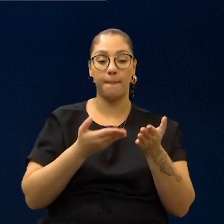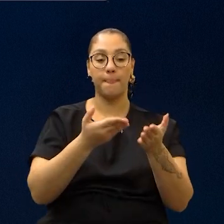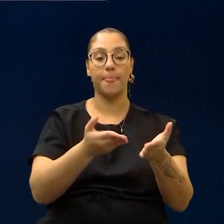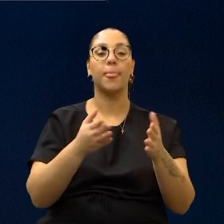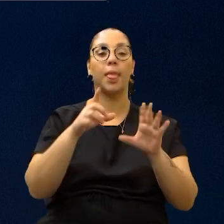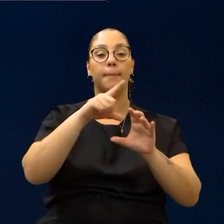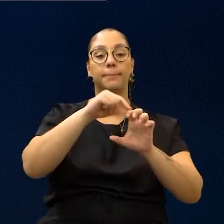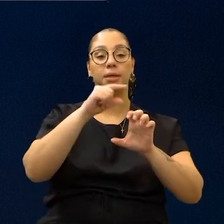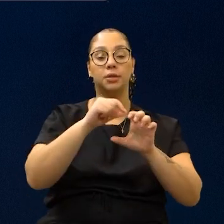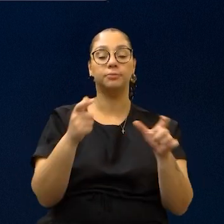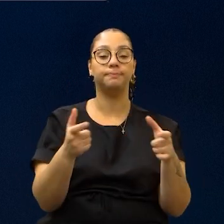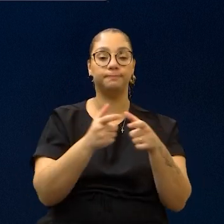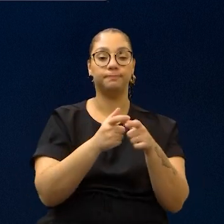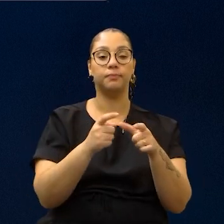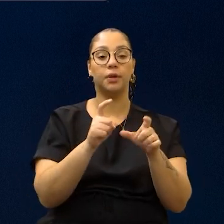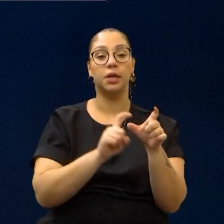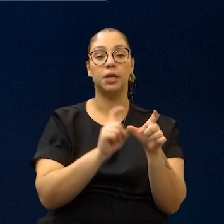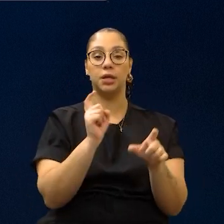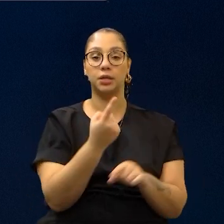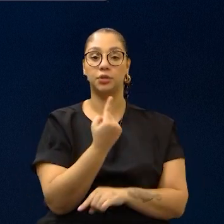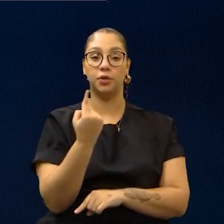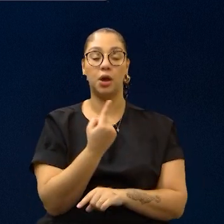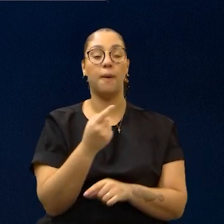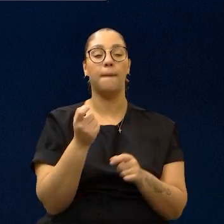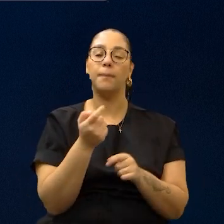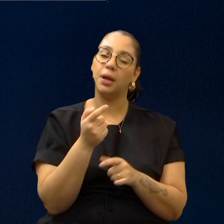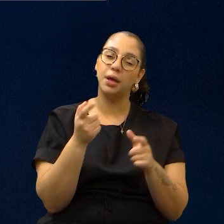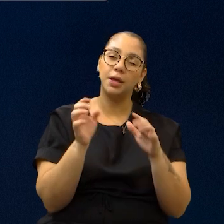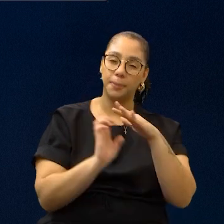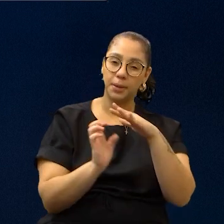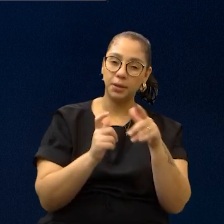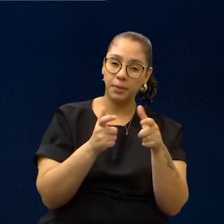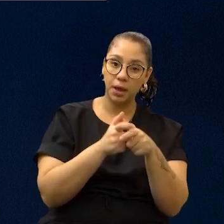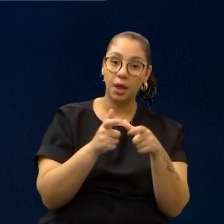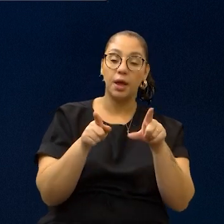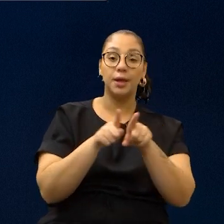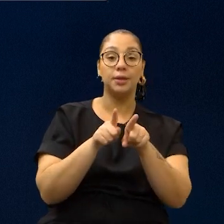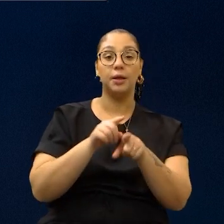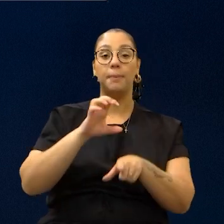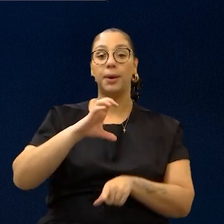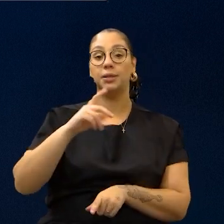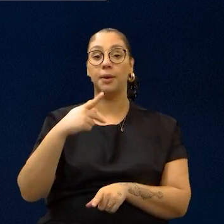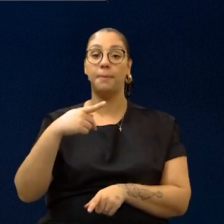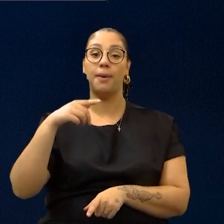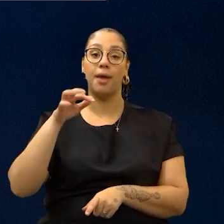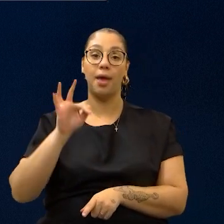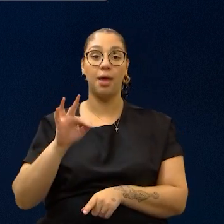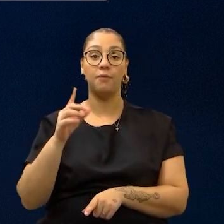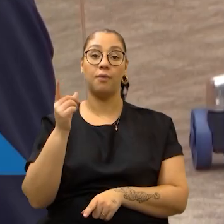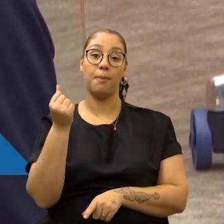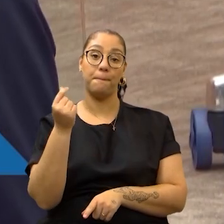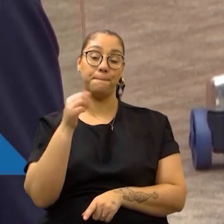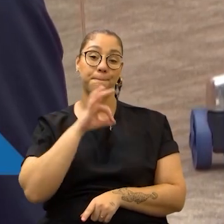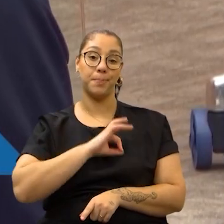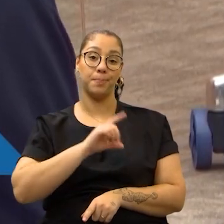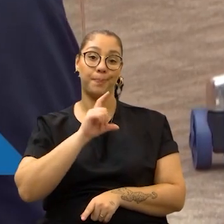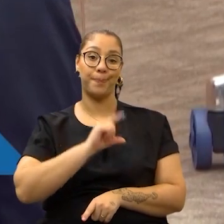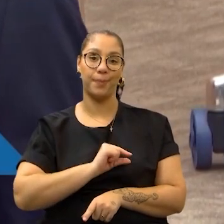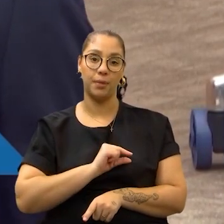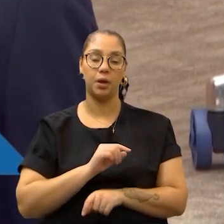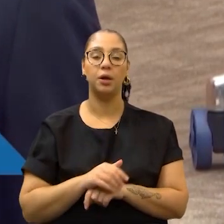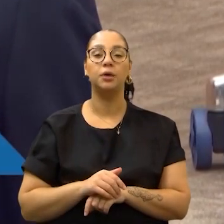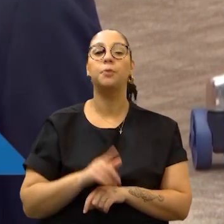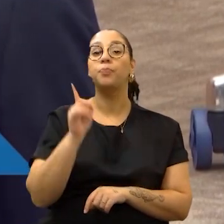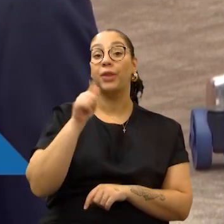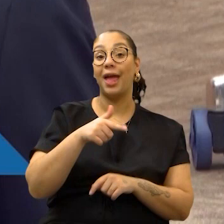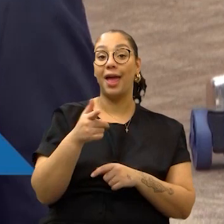destinado a microempreendedores individuais, pequenas empresas e pessoas físicas de baixa renda. É a oportunidade em qual